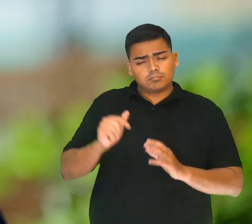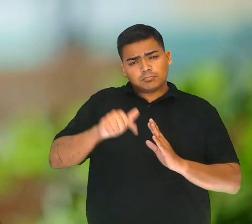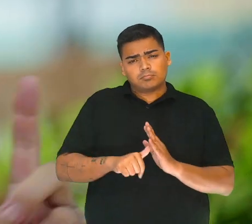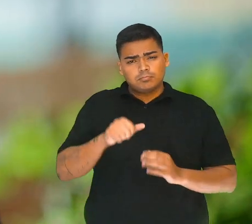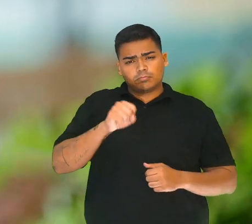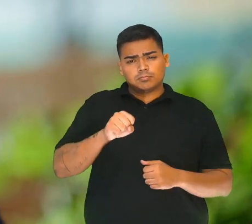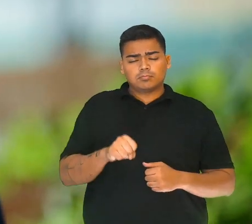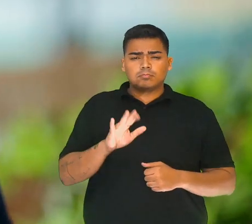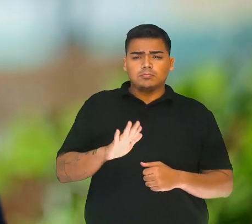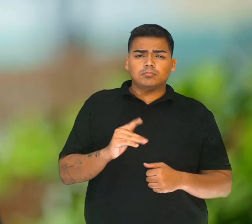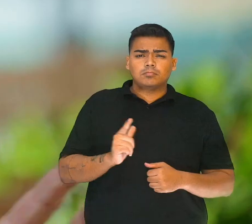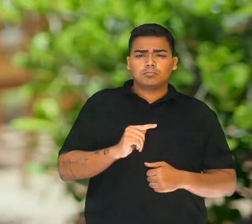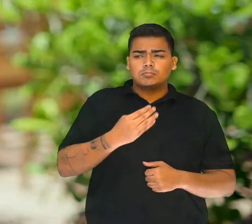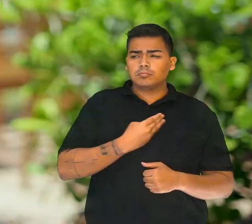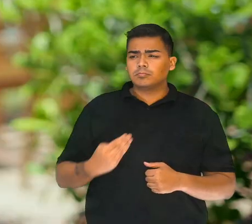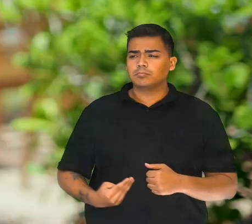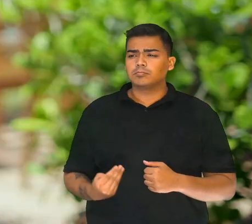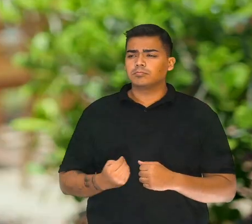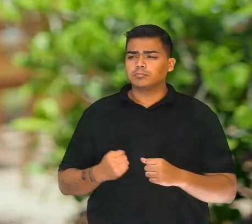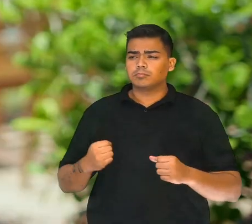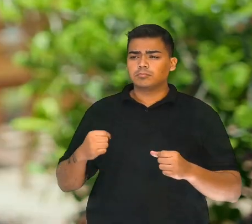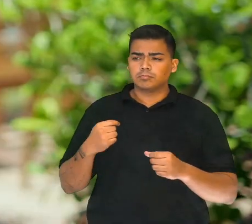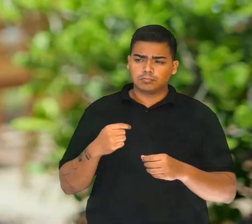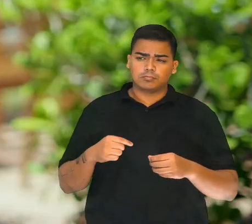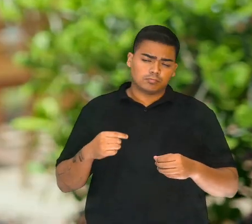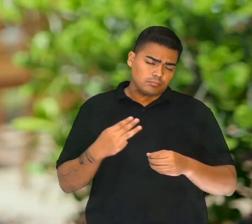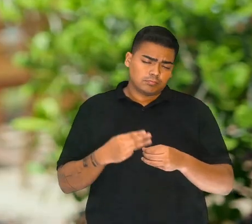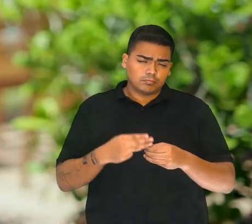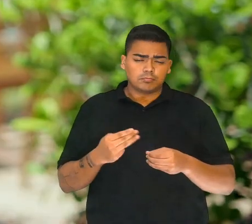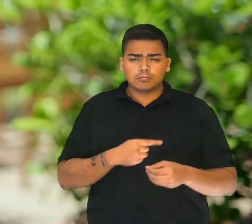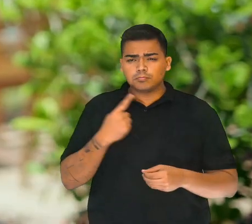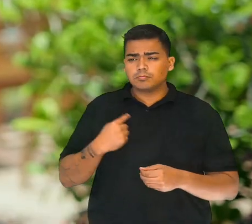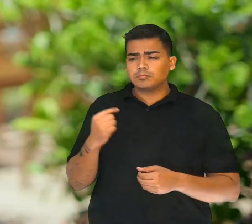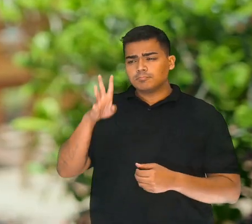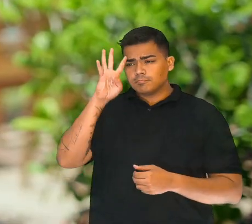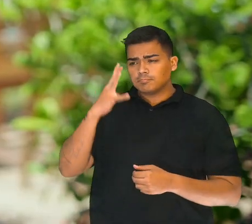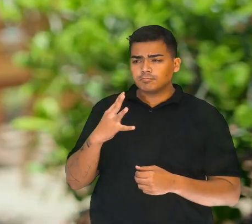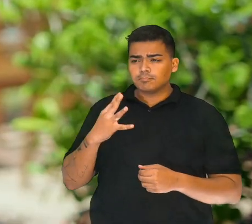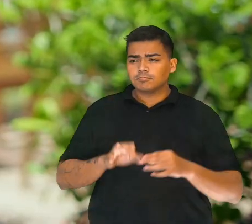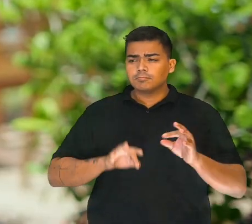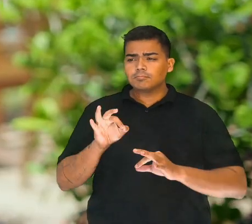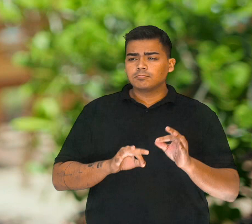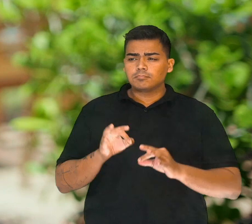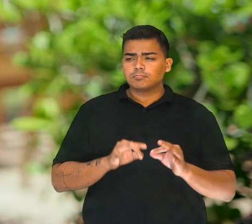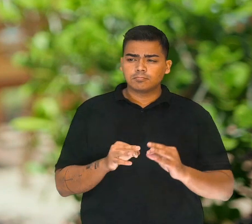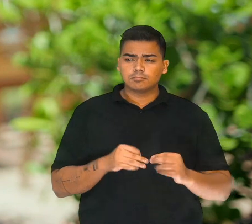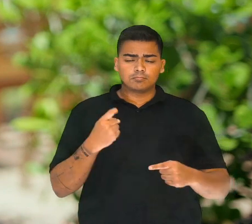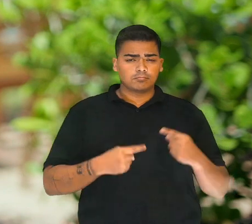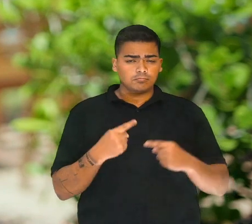e é, mas eu trabalhava no governo, Silvio na universidade, e resolvemos criar uma política pública